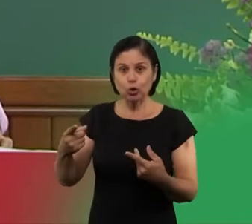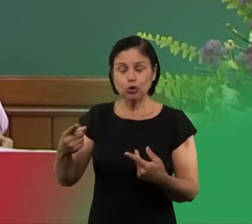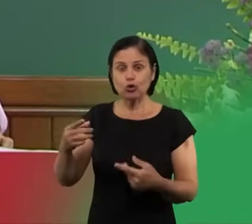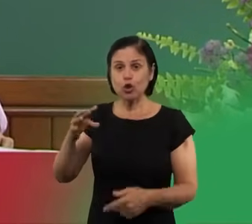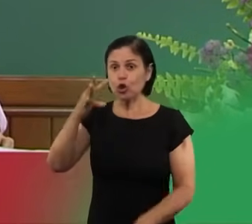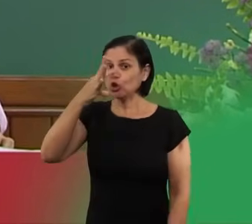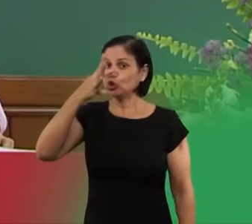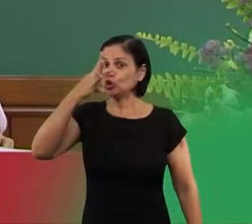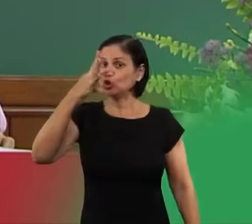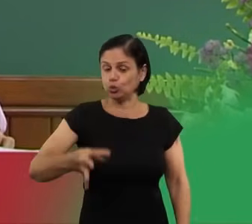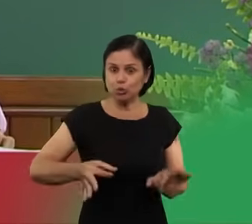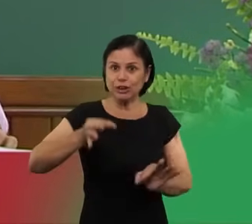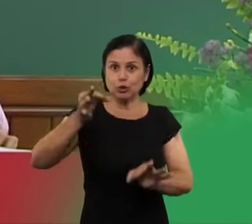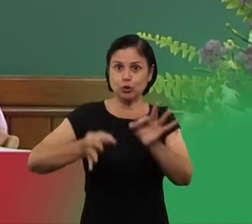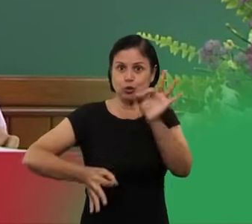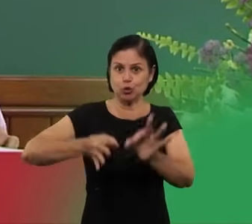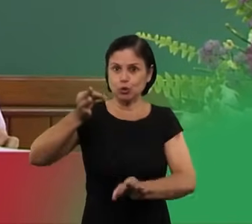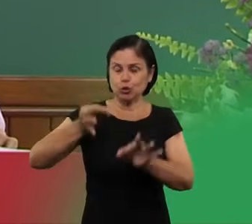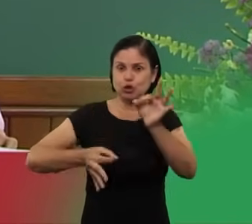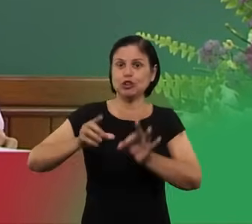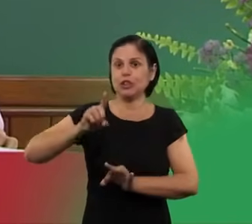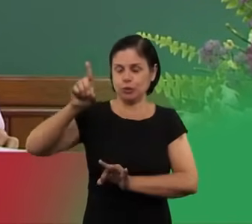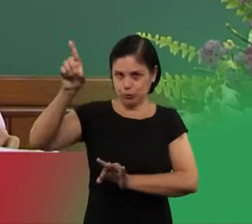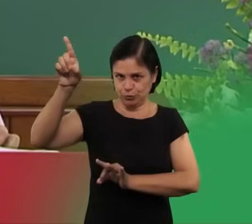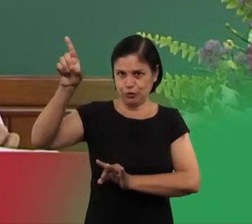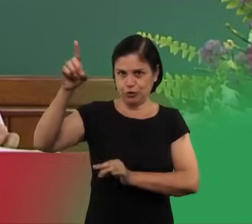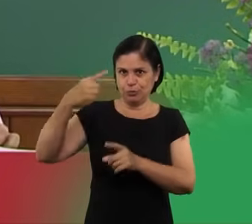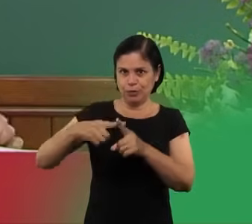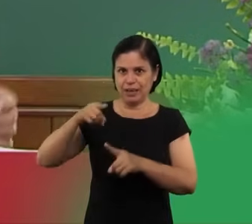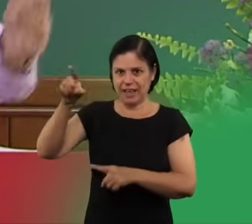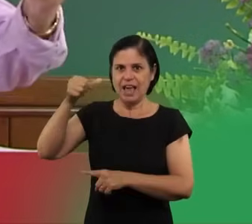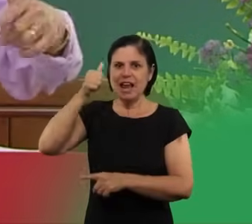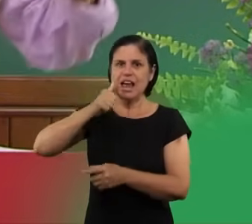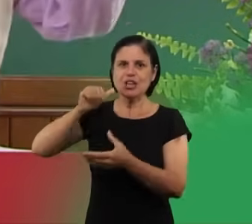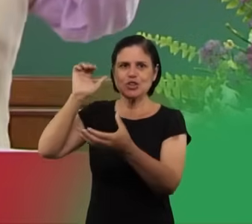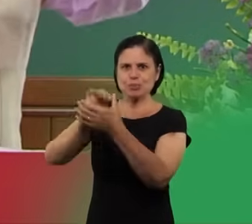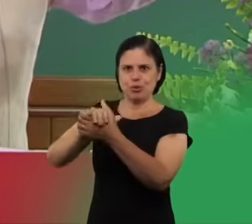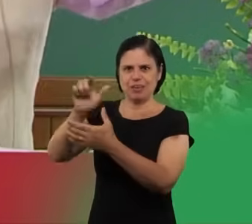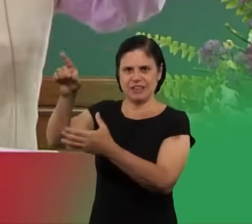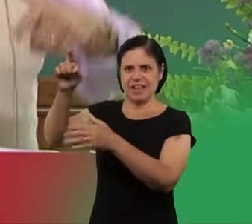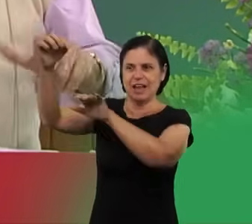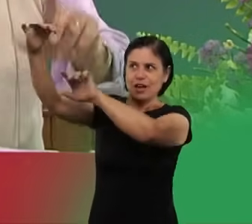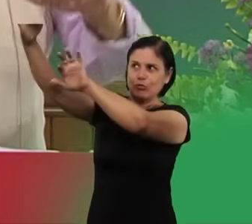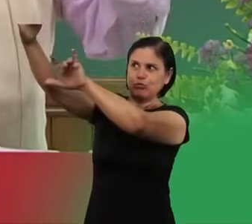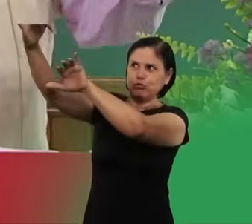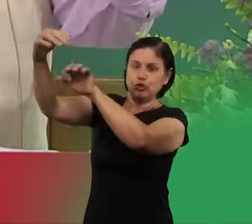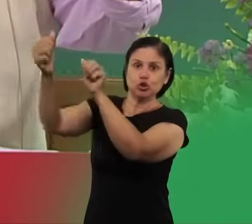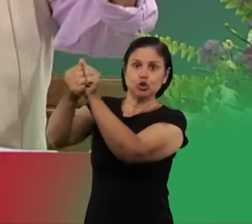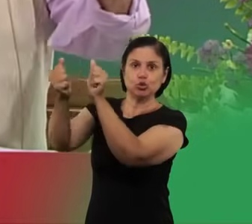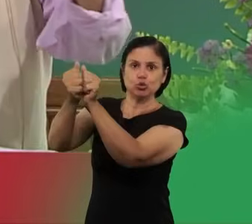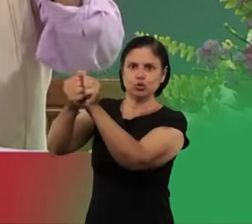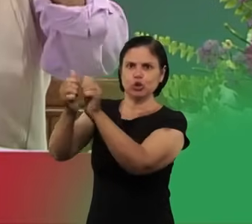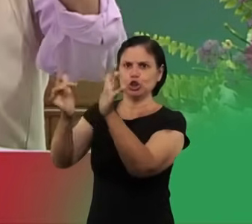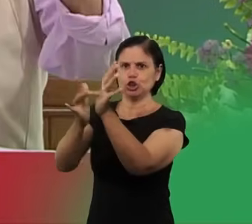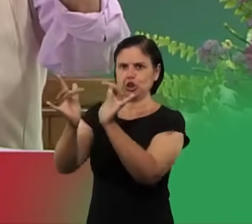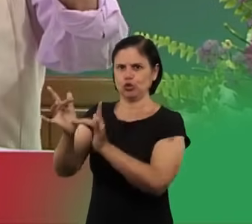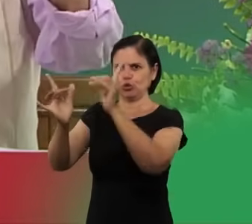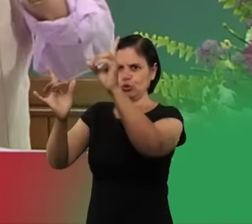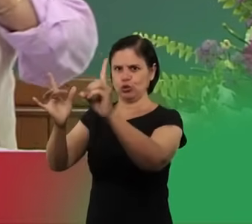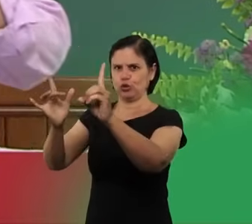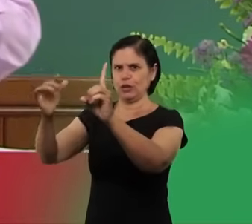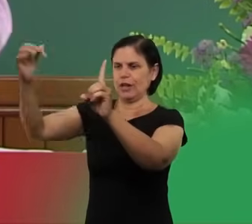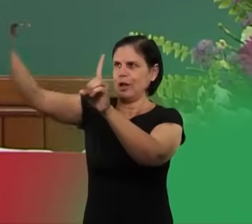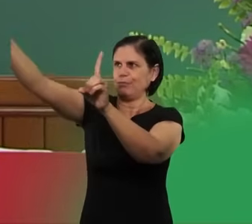nada corrompa essa que é a esposa, que descerá com o noivo para o governo